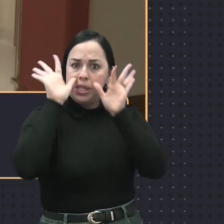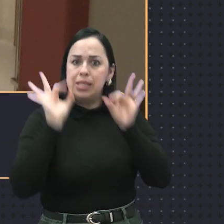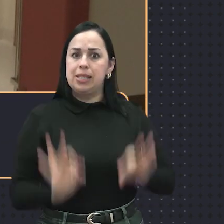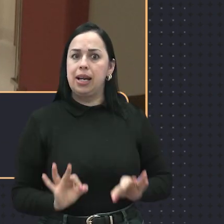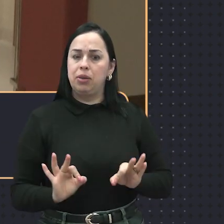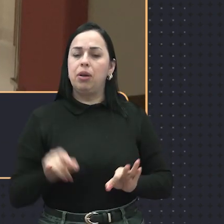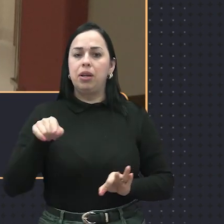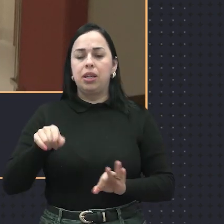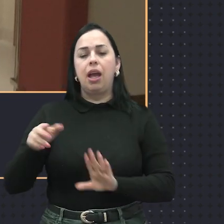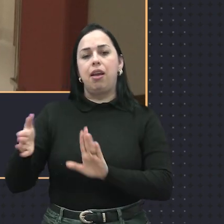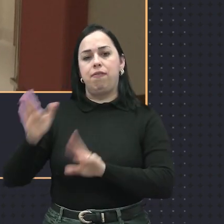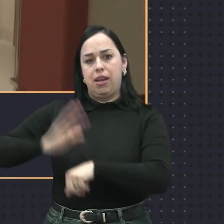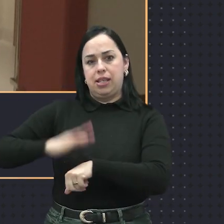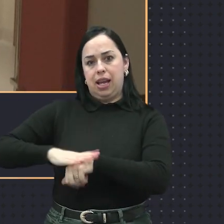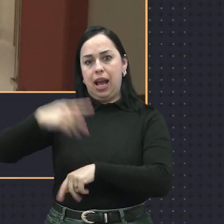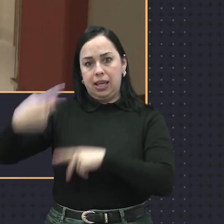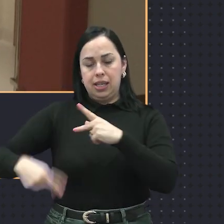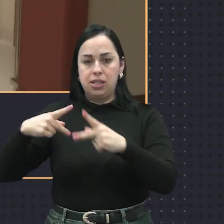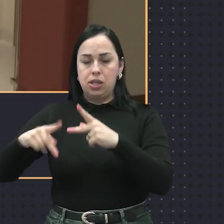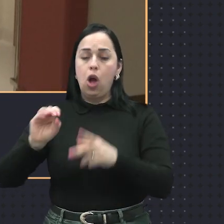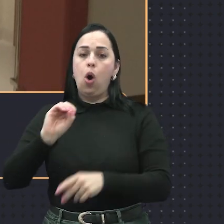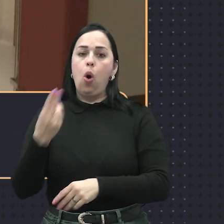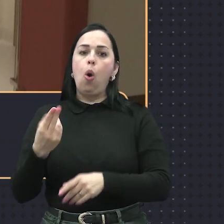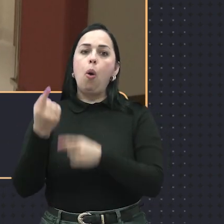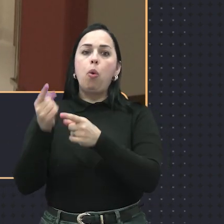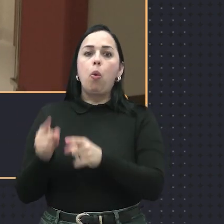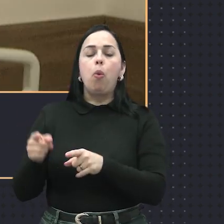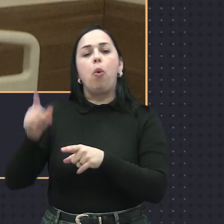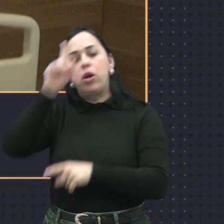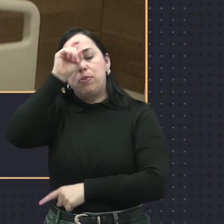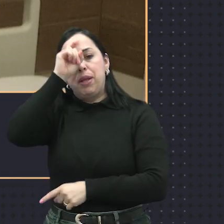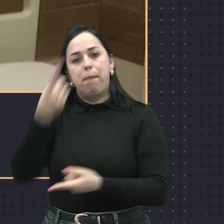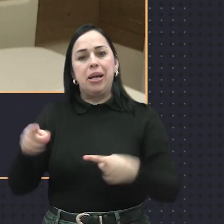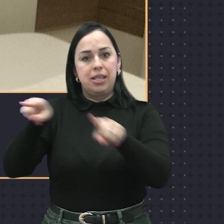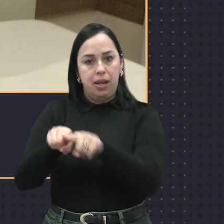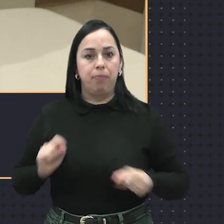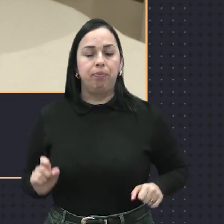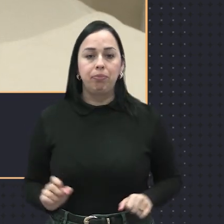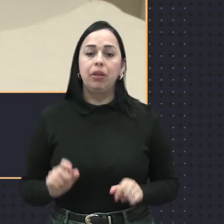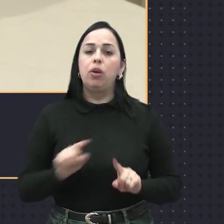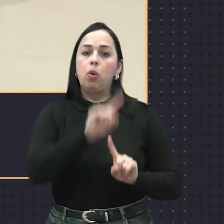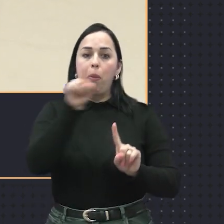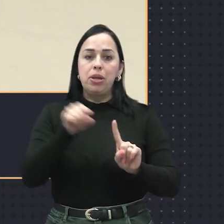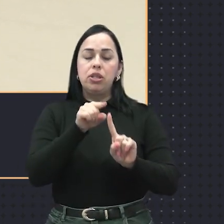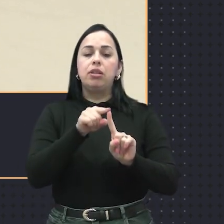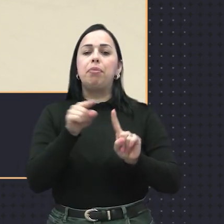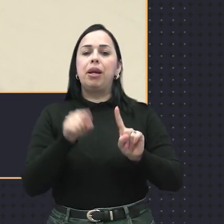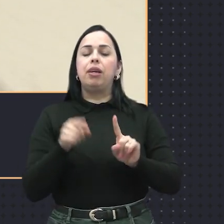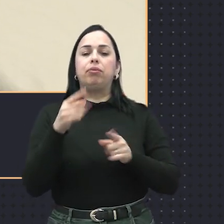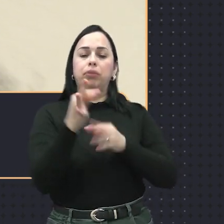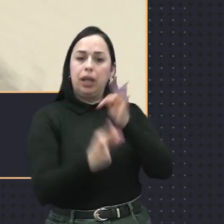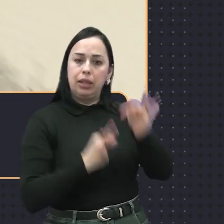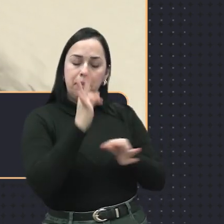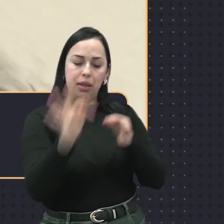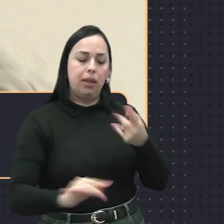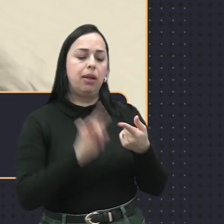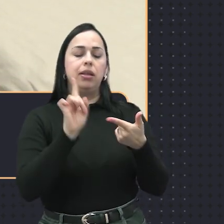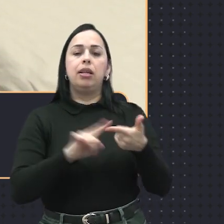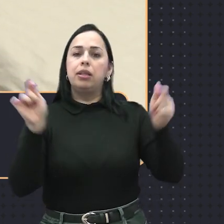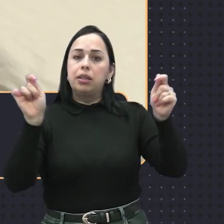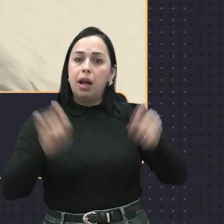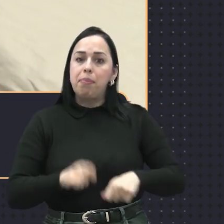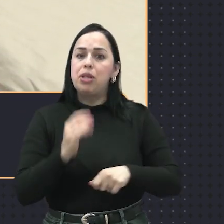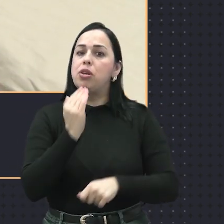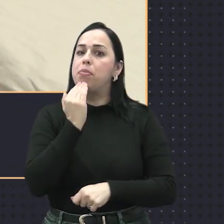específicos realizados pelo município ou por entidades parceiras. A matéria ainda prevê que, além do tratamento médico, poderá